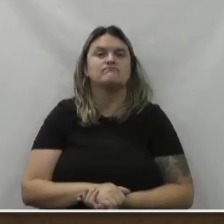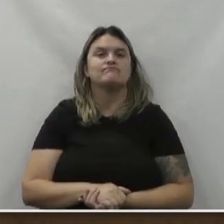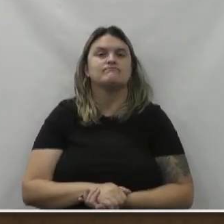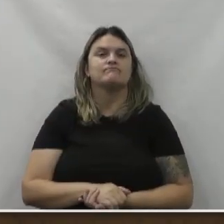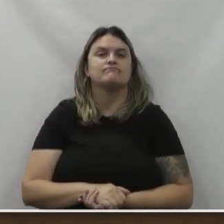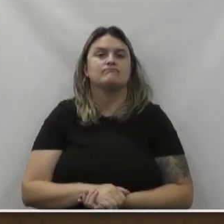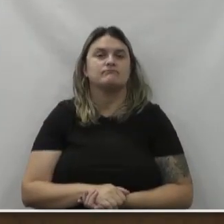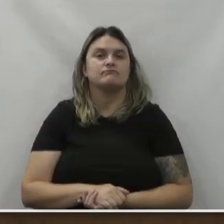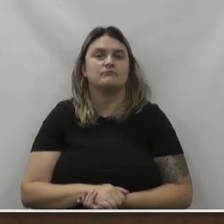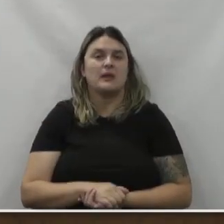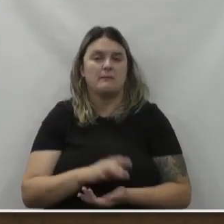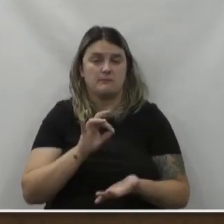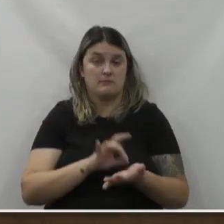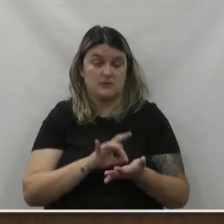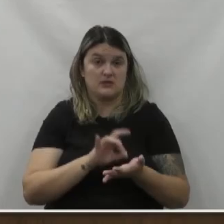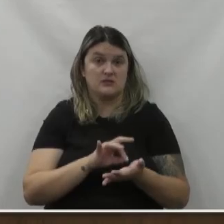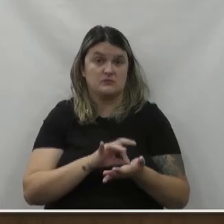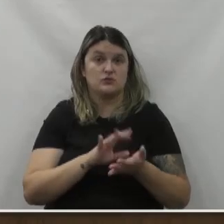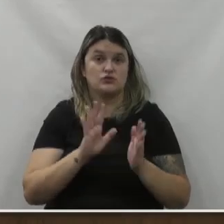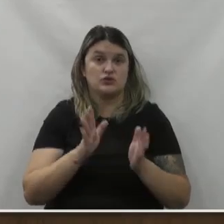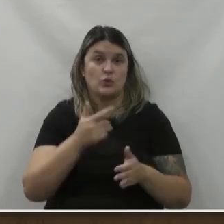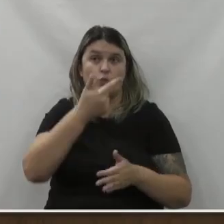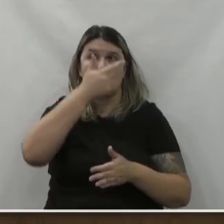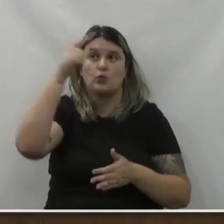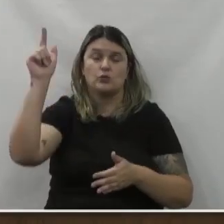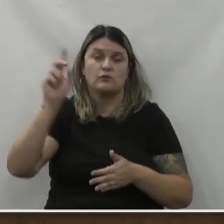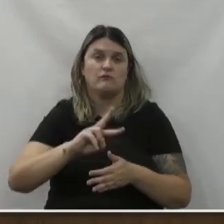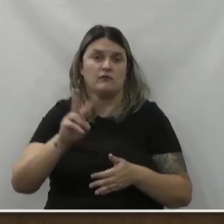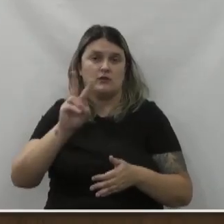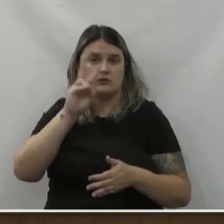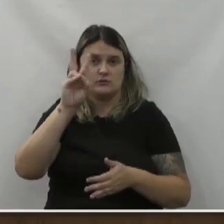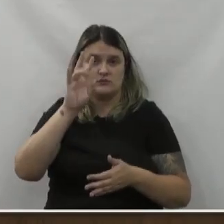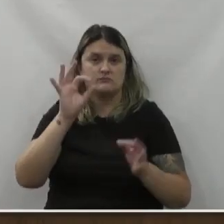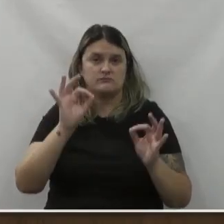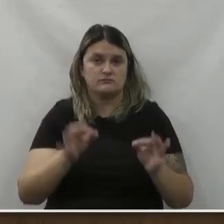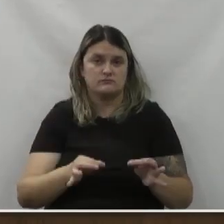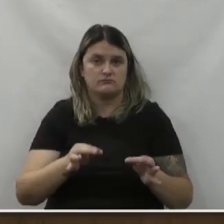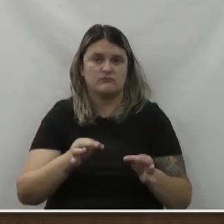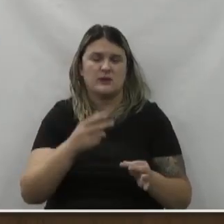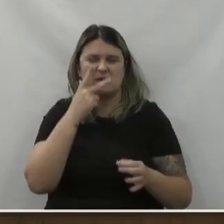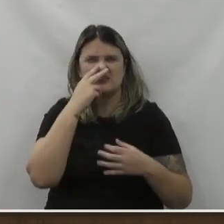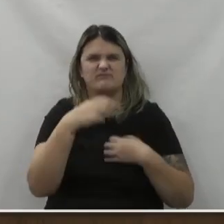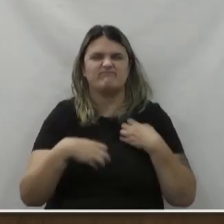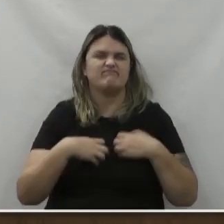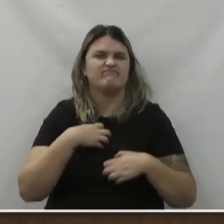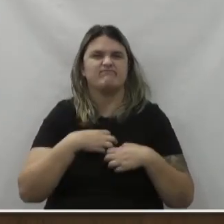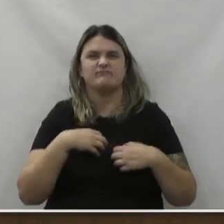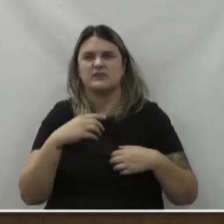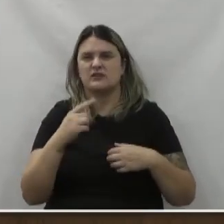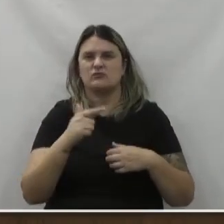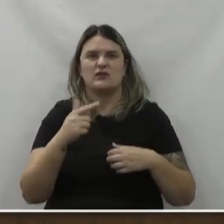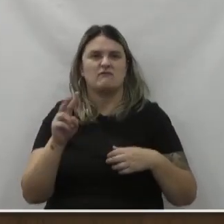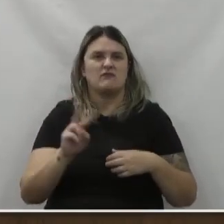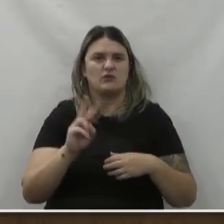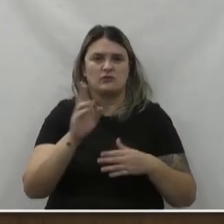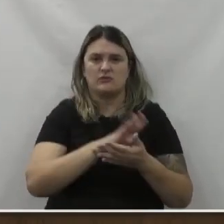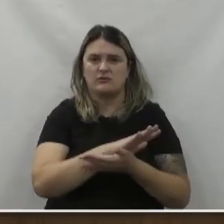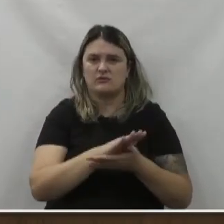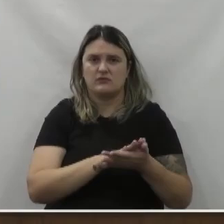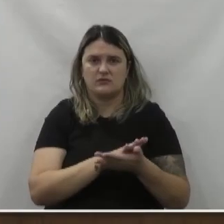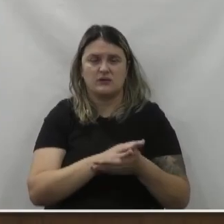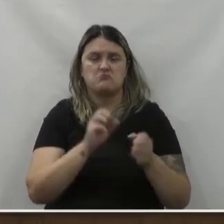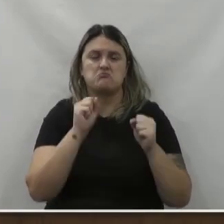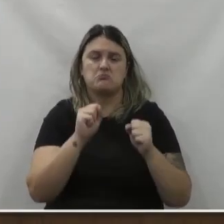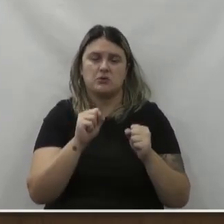mesmo com o repasse dos valores federais em dia. Tal situação gera insatisfação, desvalorização da categoria e pode comprometer